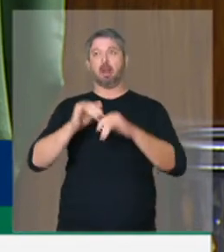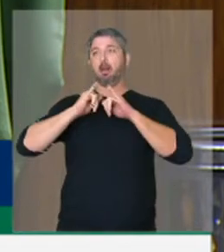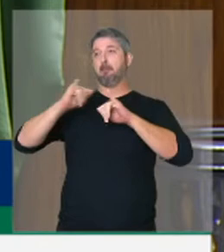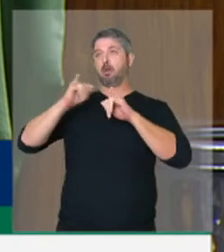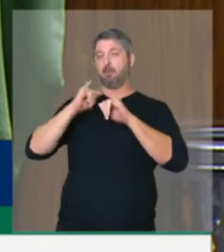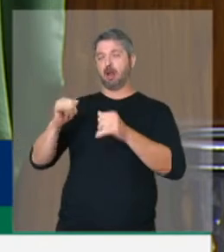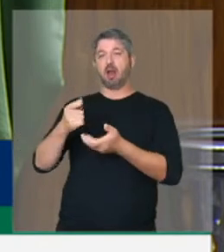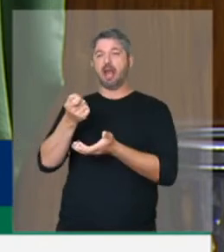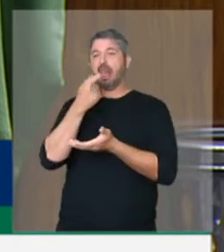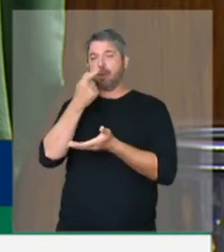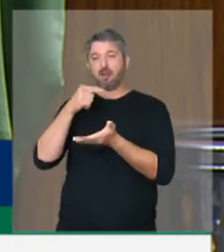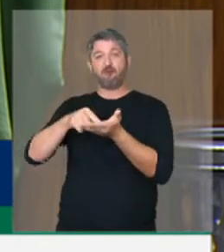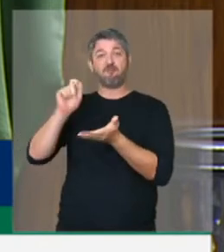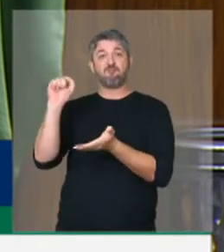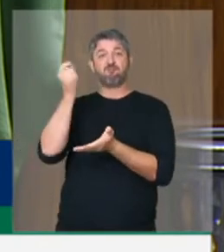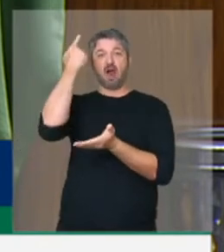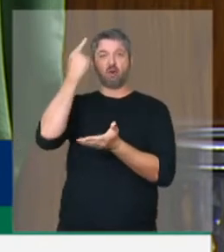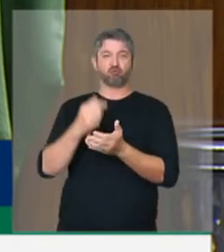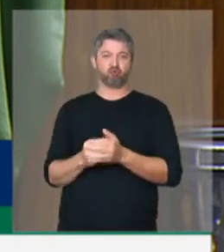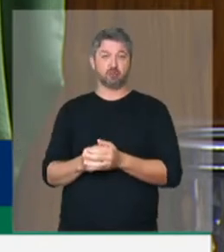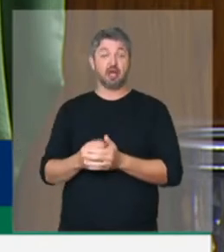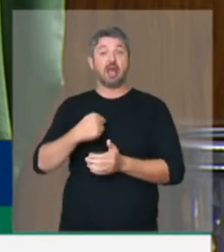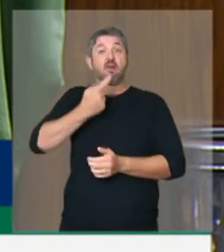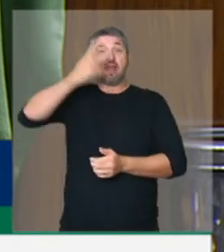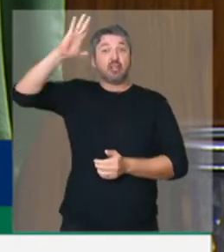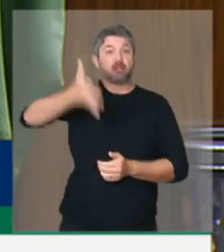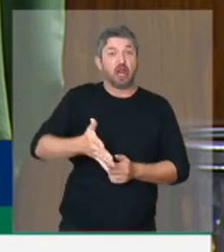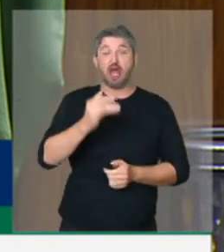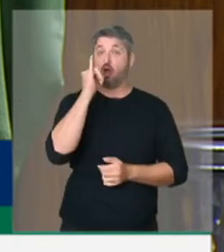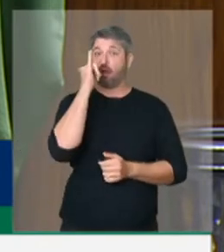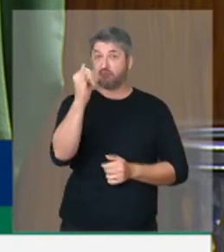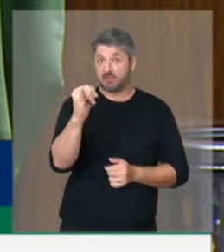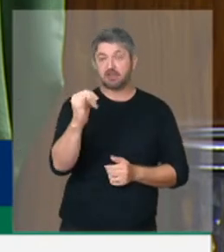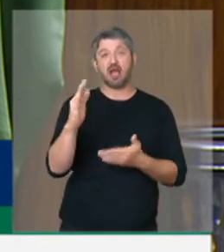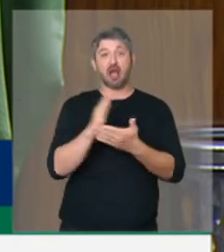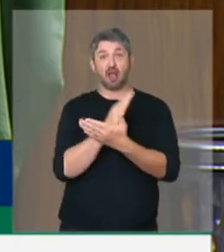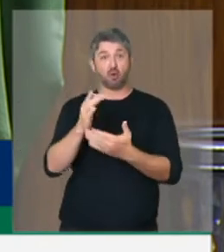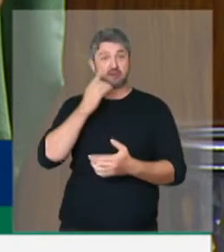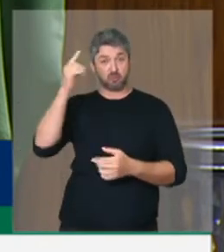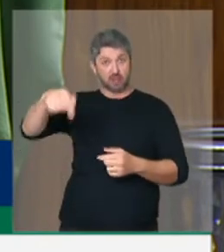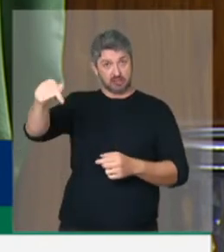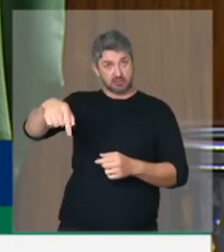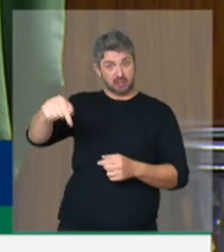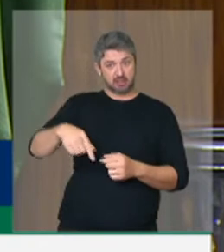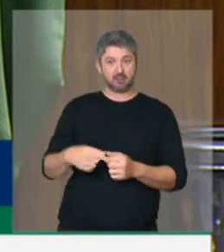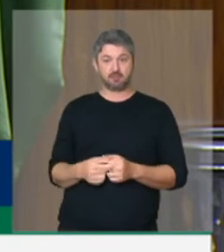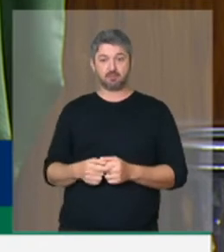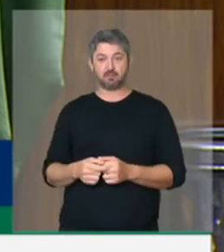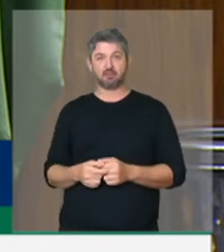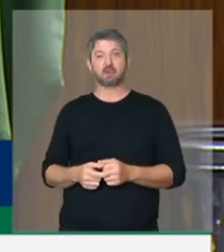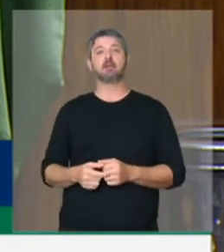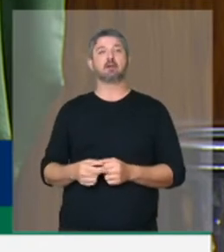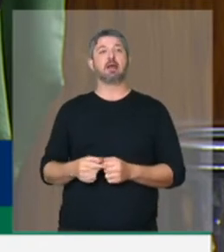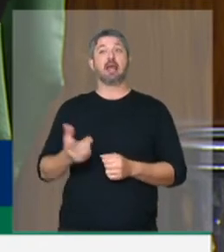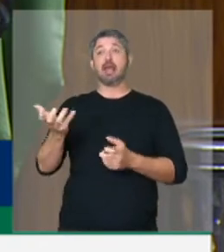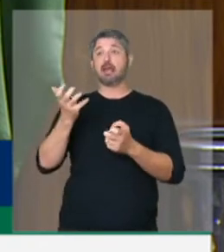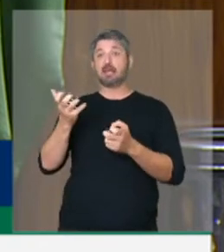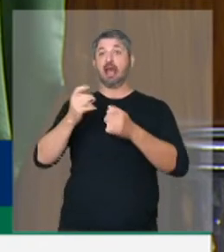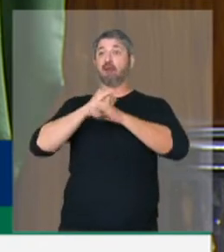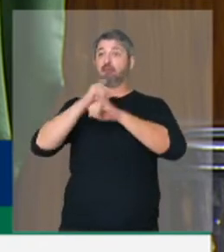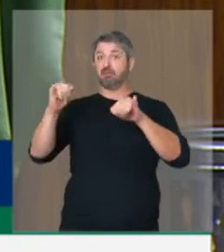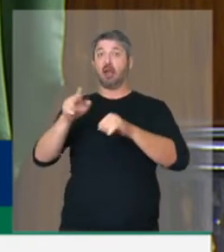remédio falso. E eu cheguei a alertar alguns colegas até aqui da casa, que insistiam em receitar